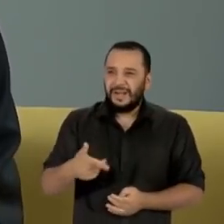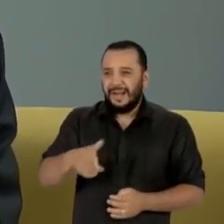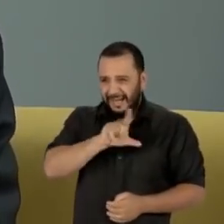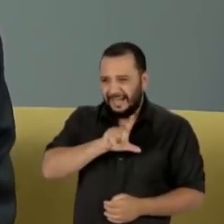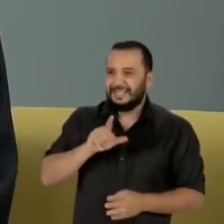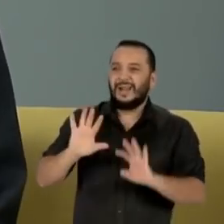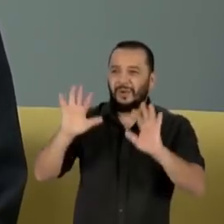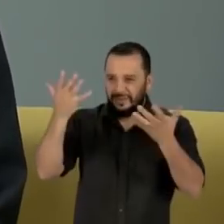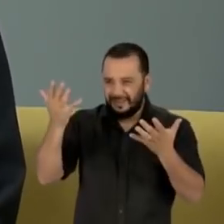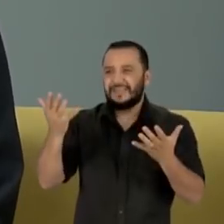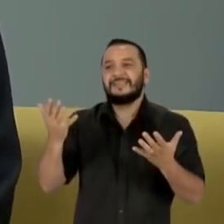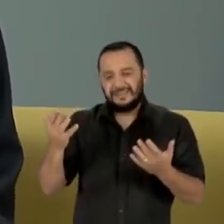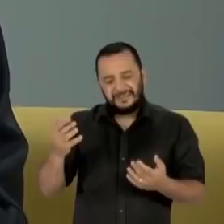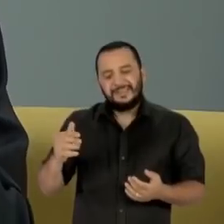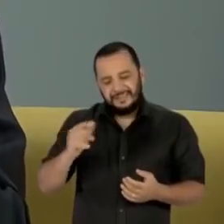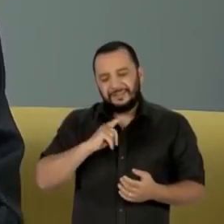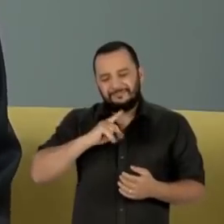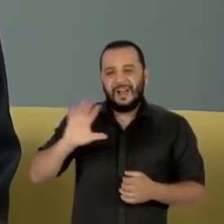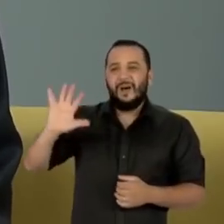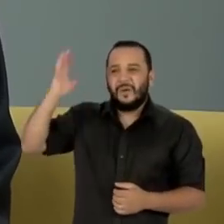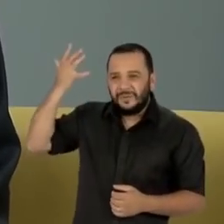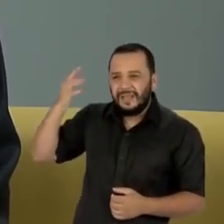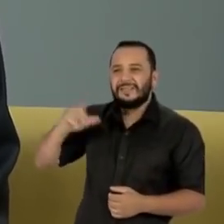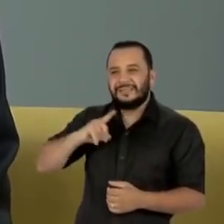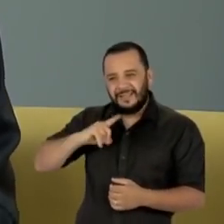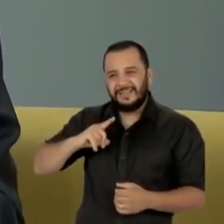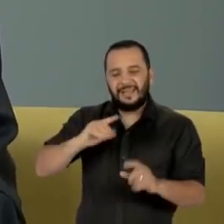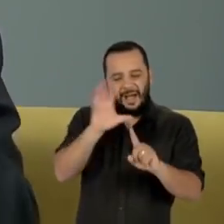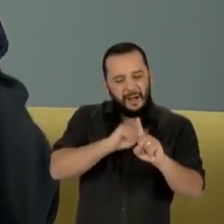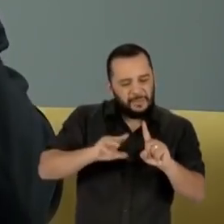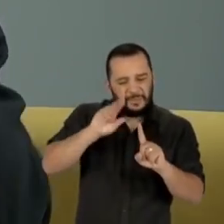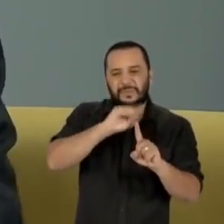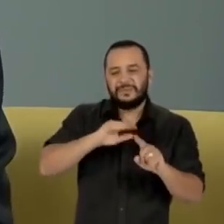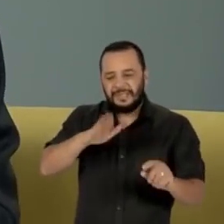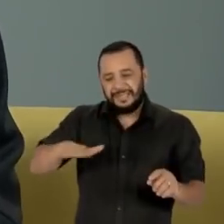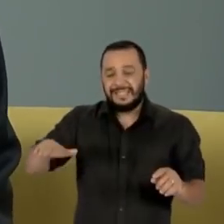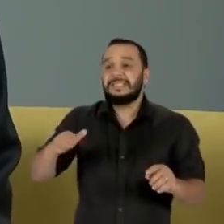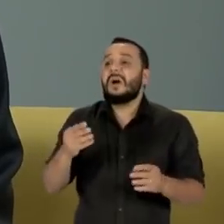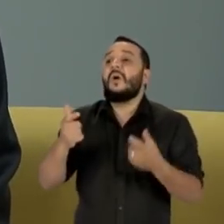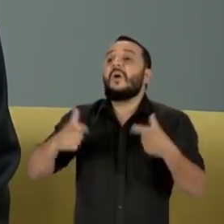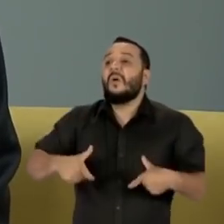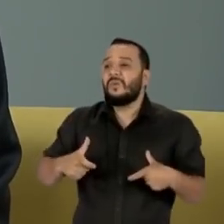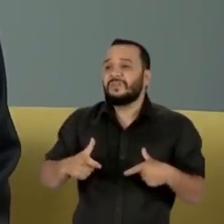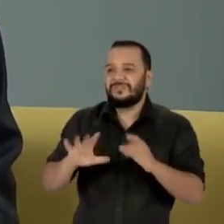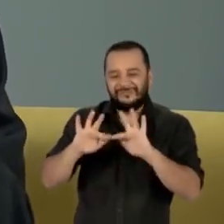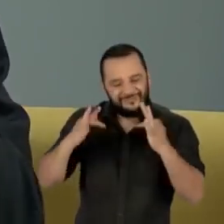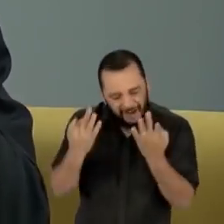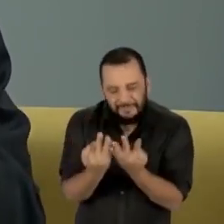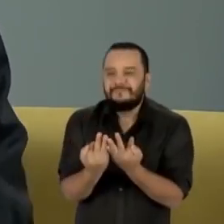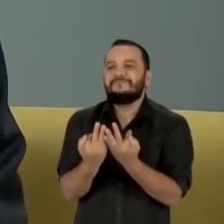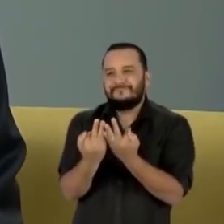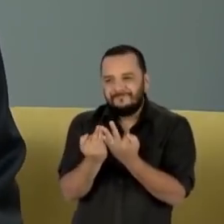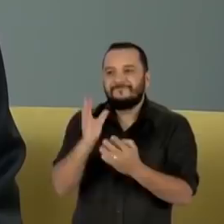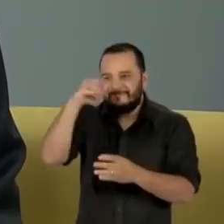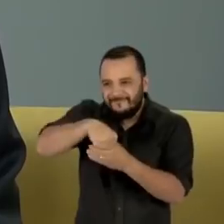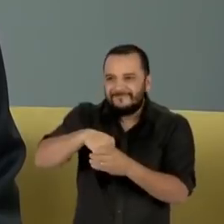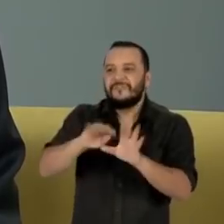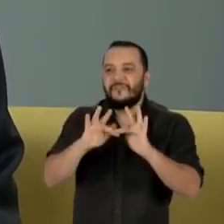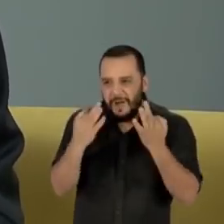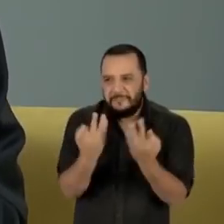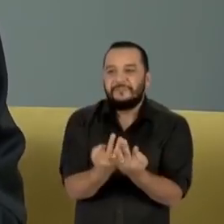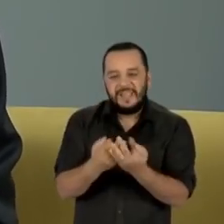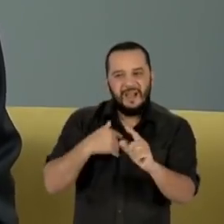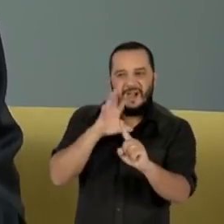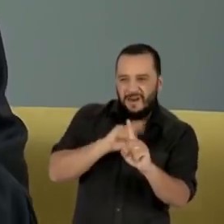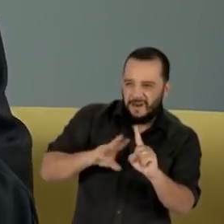com mais frequência batista uma hora dos casos de abuso de crianças ocorre dentro da própria casa da criança e com parentes